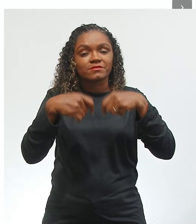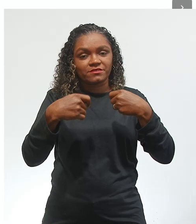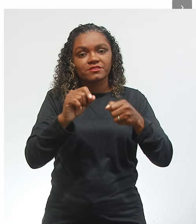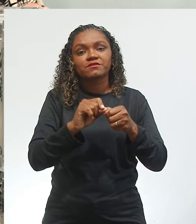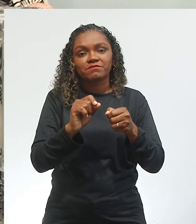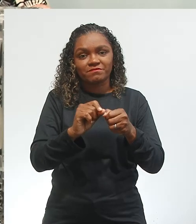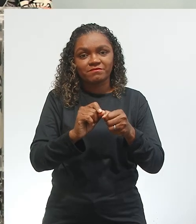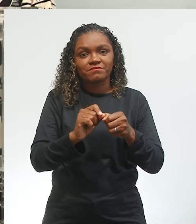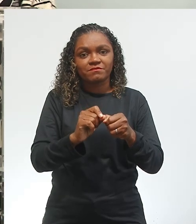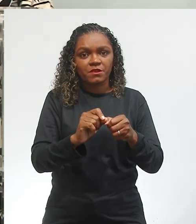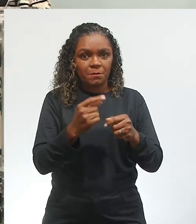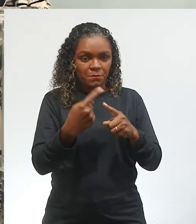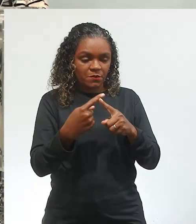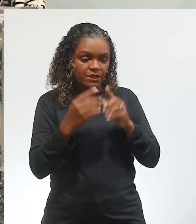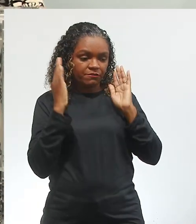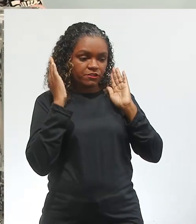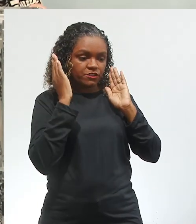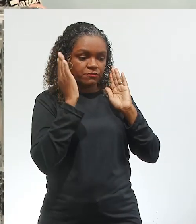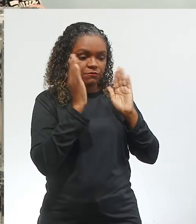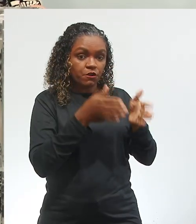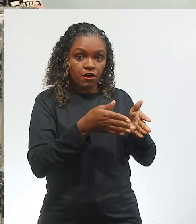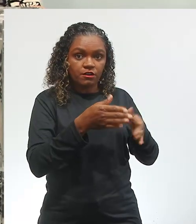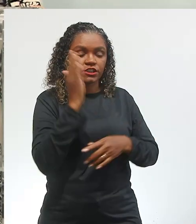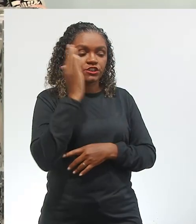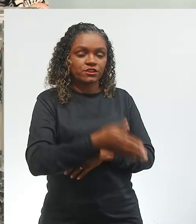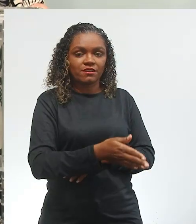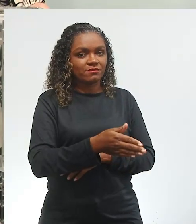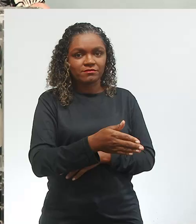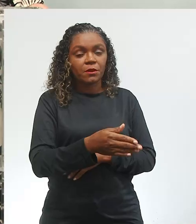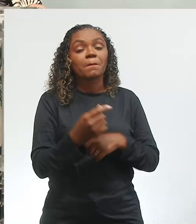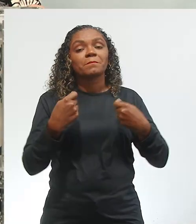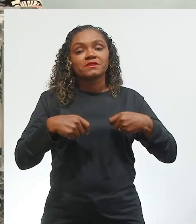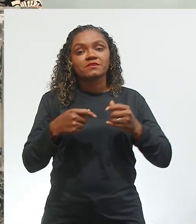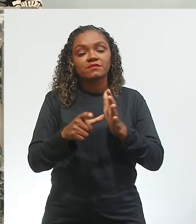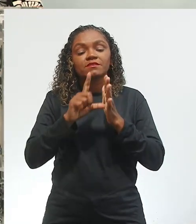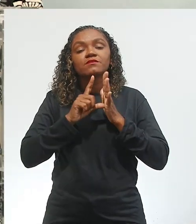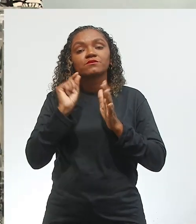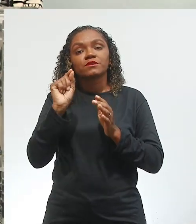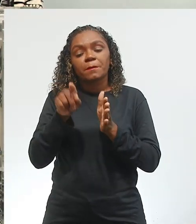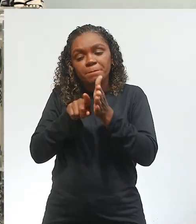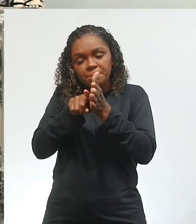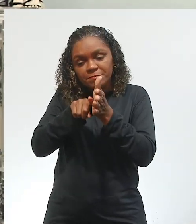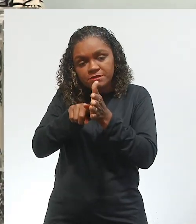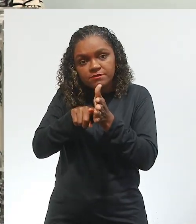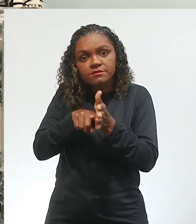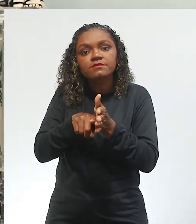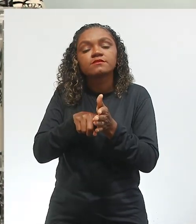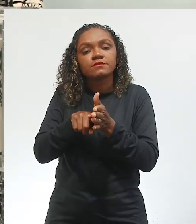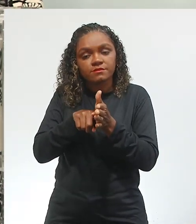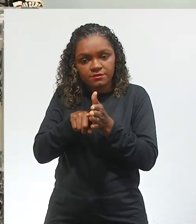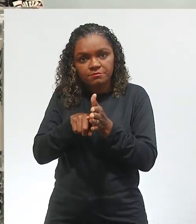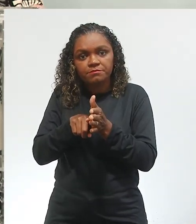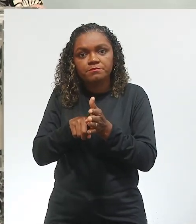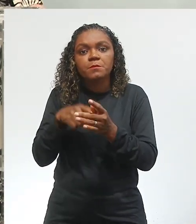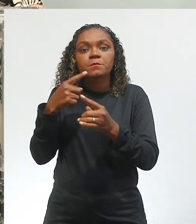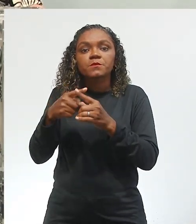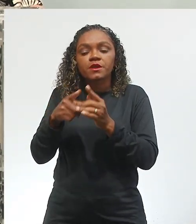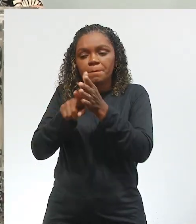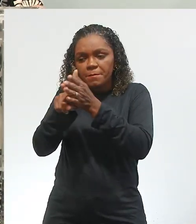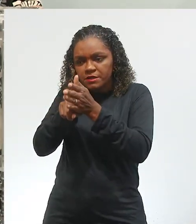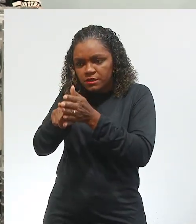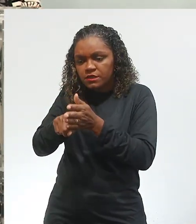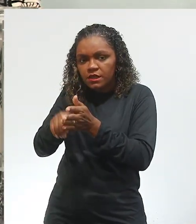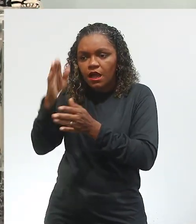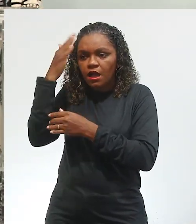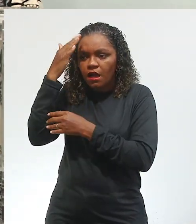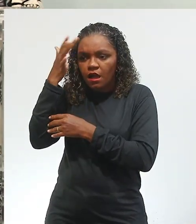para fazer o plano de marketing. O ideal é que a gente trabalhe com pesquisas, né? As pesquisas é que